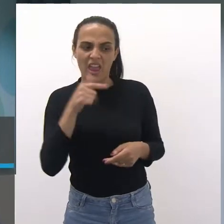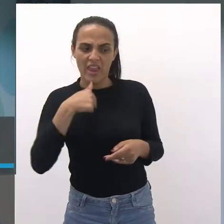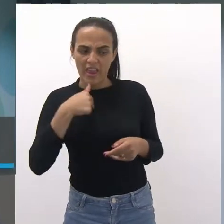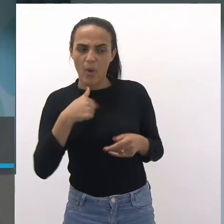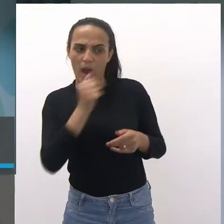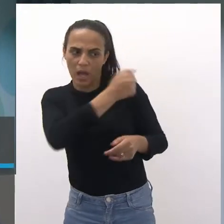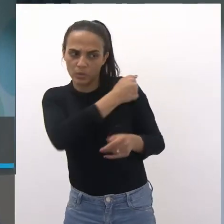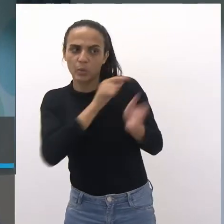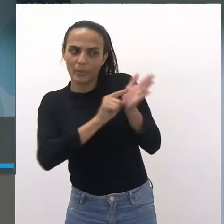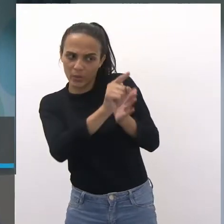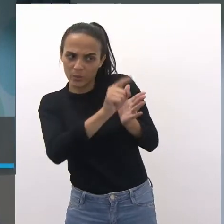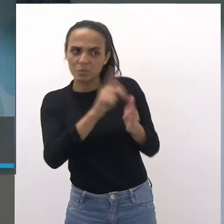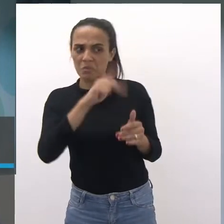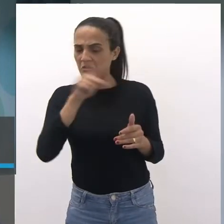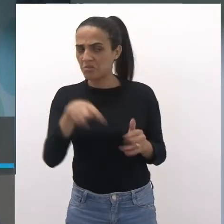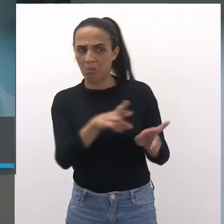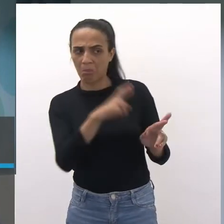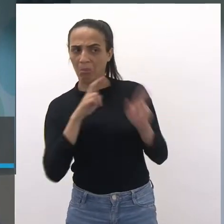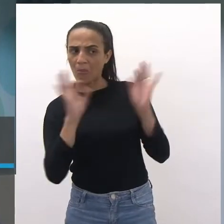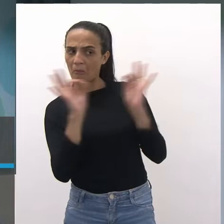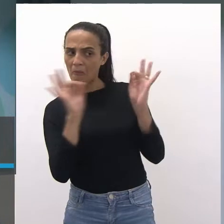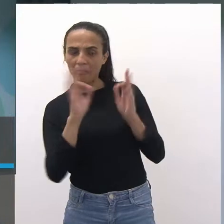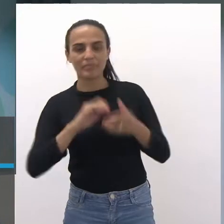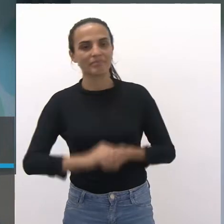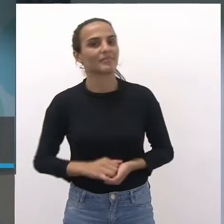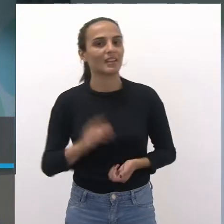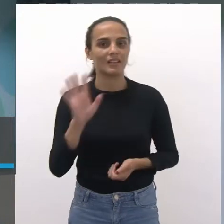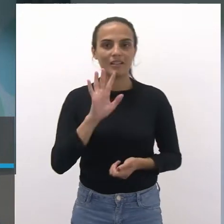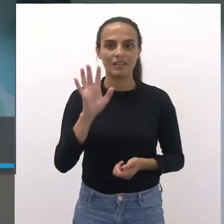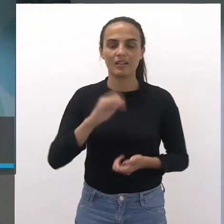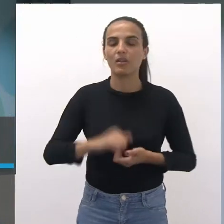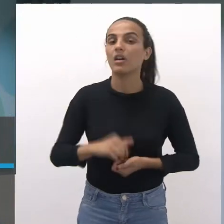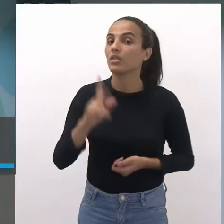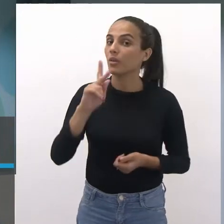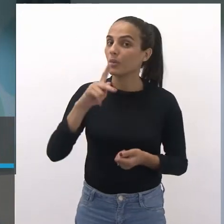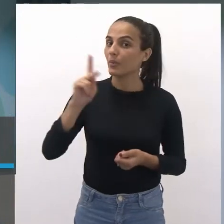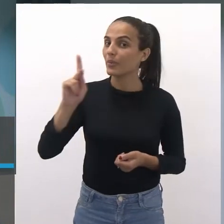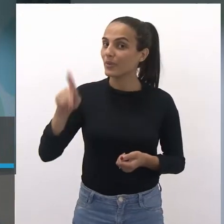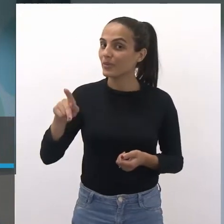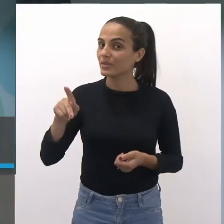atividade docente. Então, adiar a resposta, porque você disse